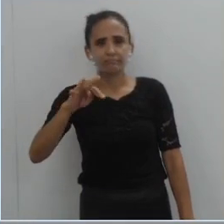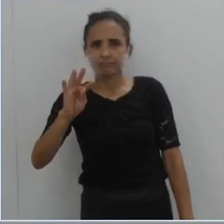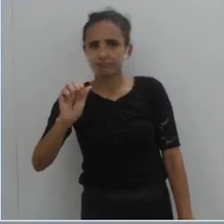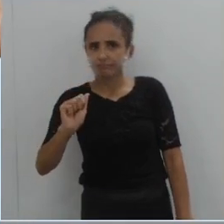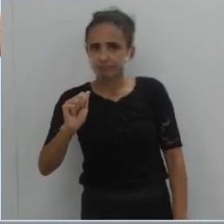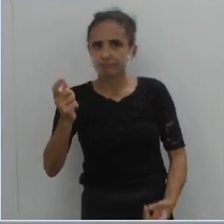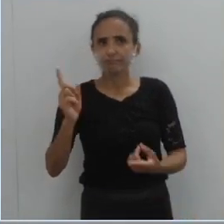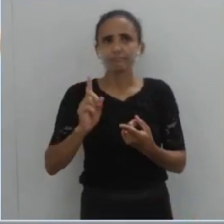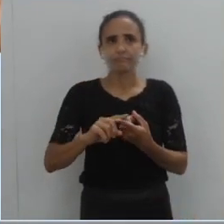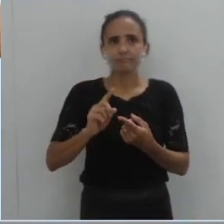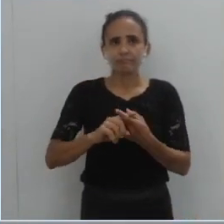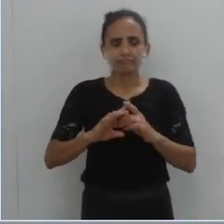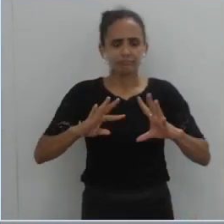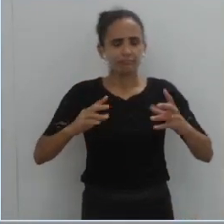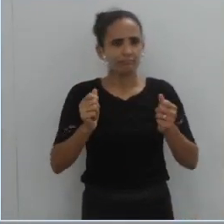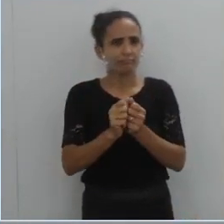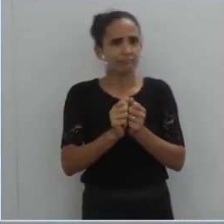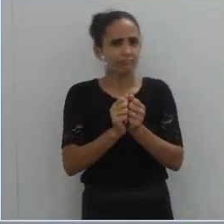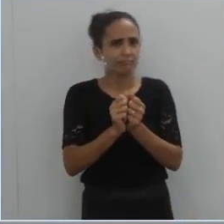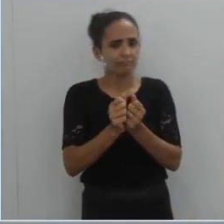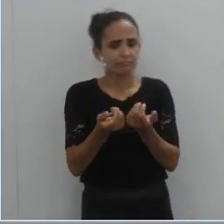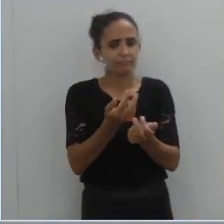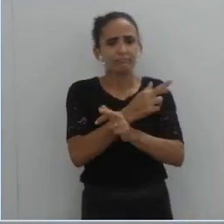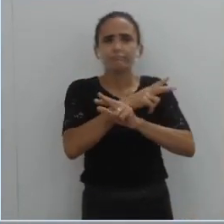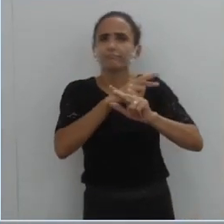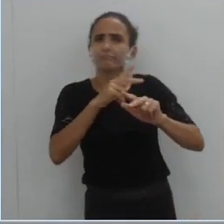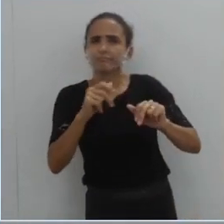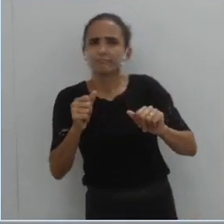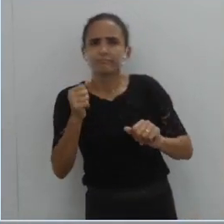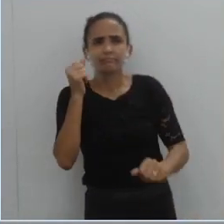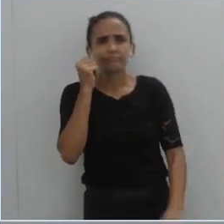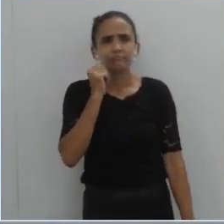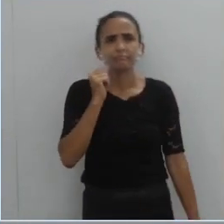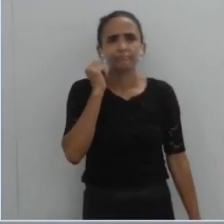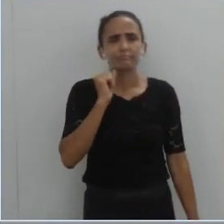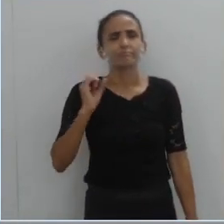ter Yaxunamun, a esposa